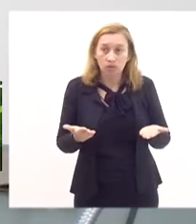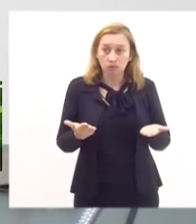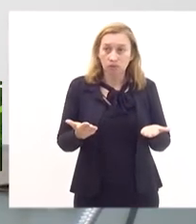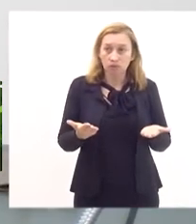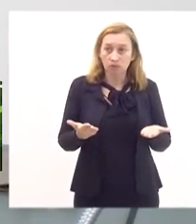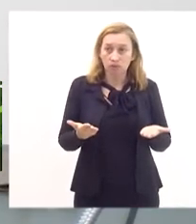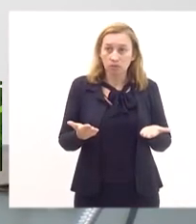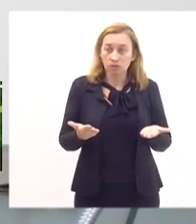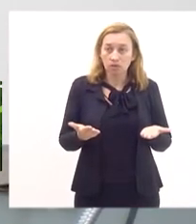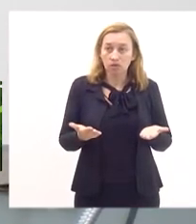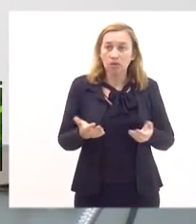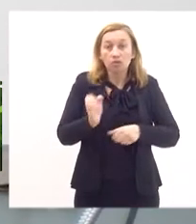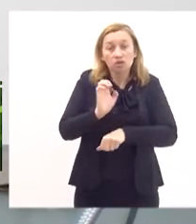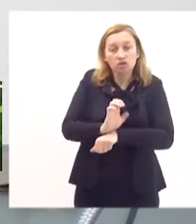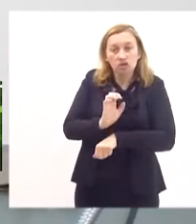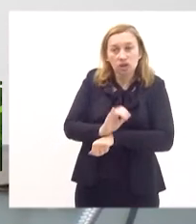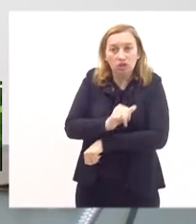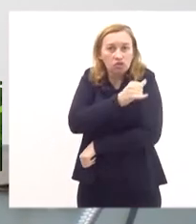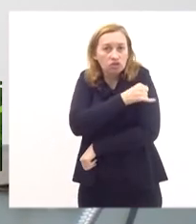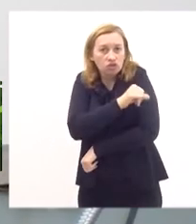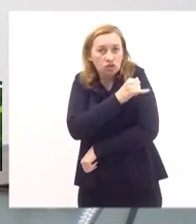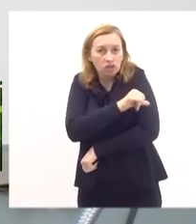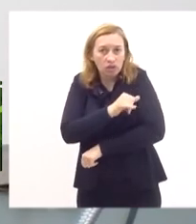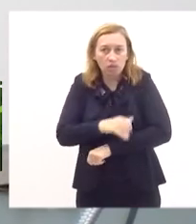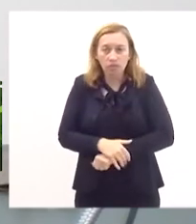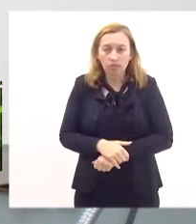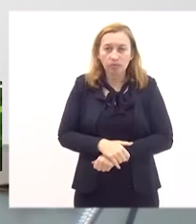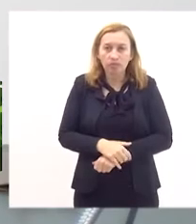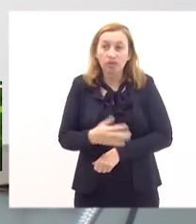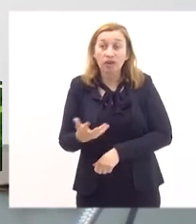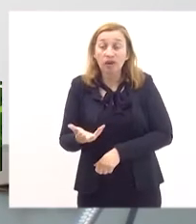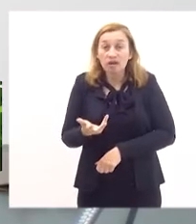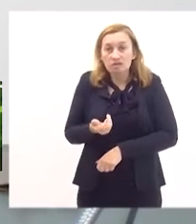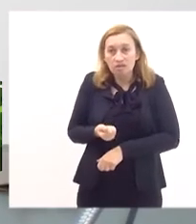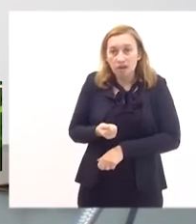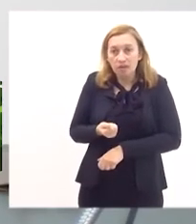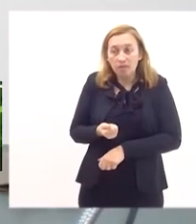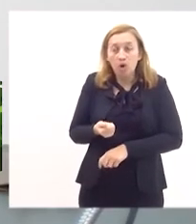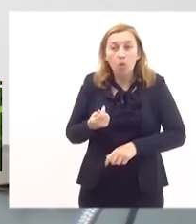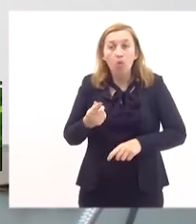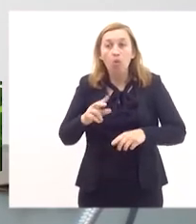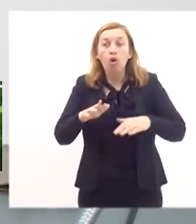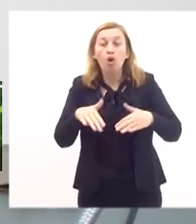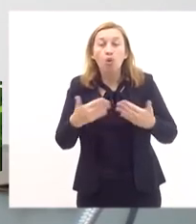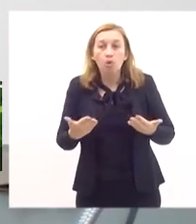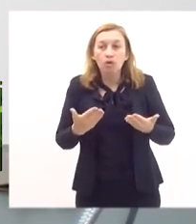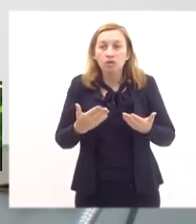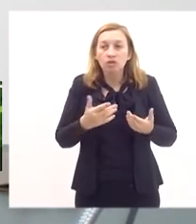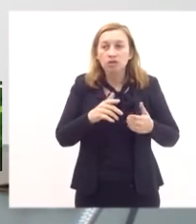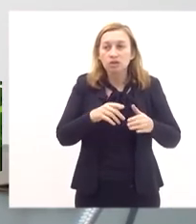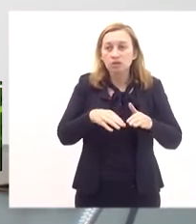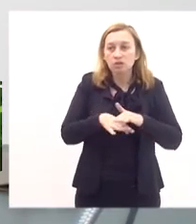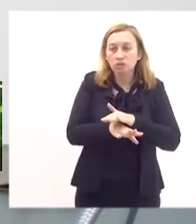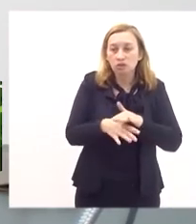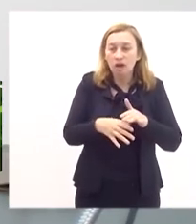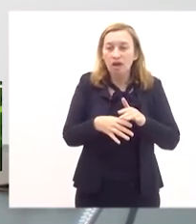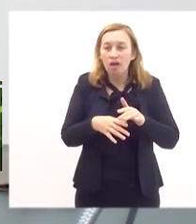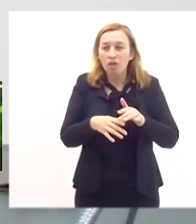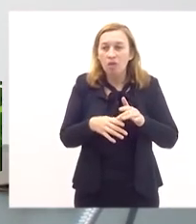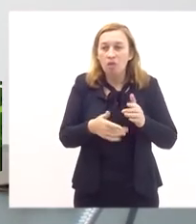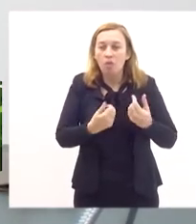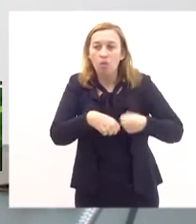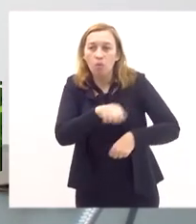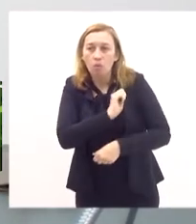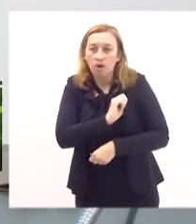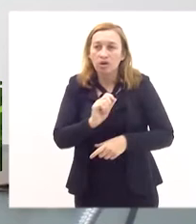que o Estado do Rio de Janeiro ganha quando se concede um benefício fiscal. E aí, olhando